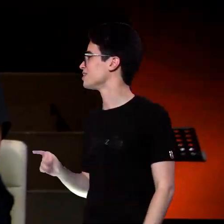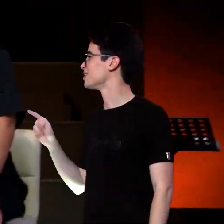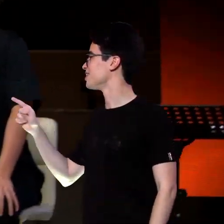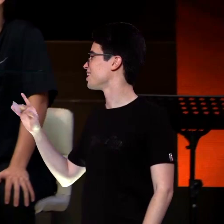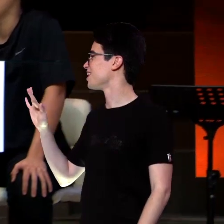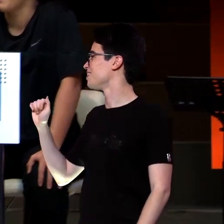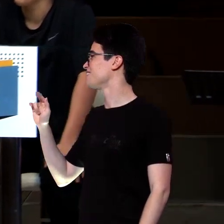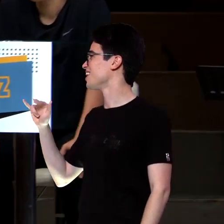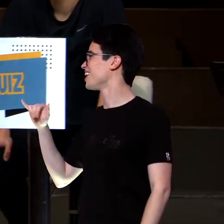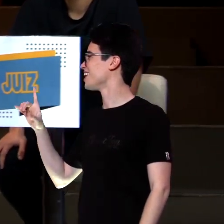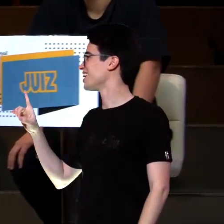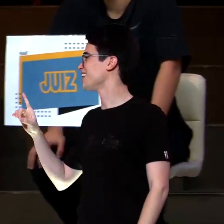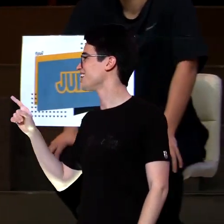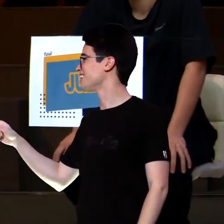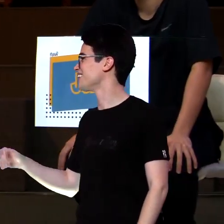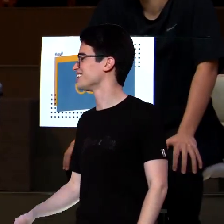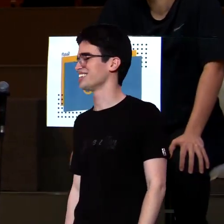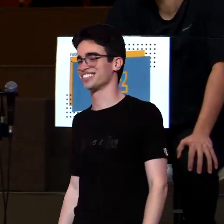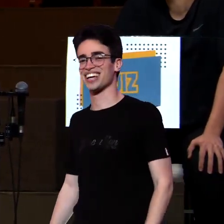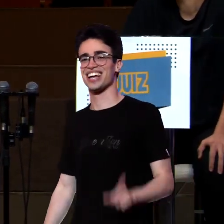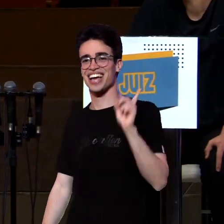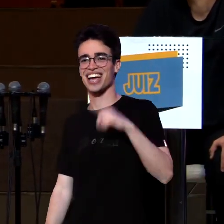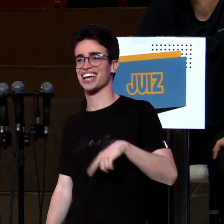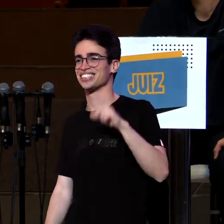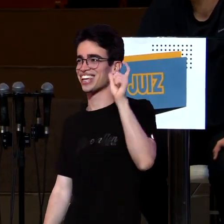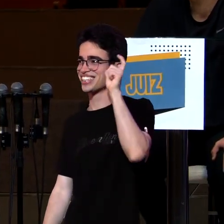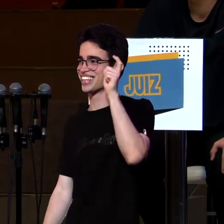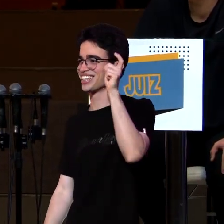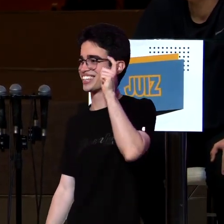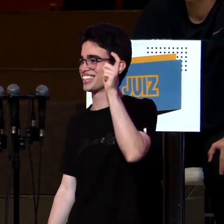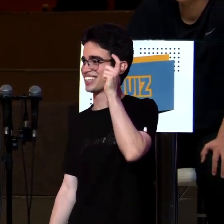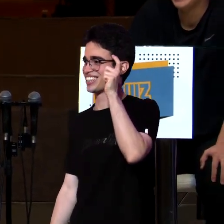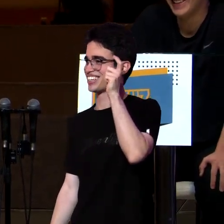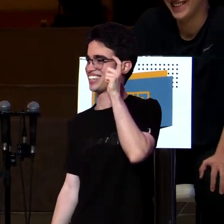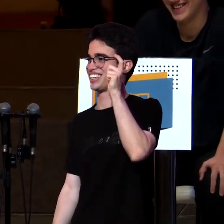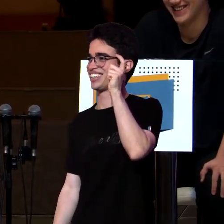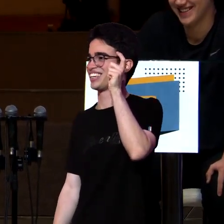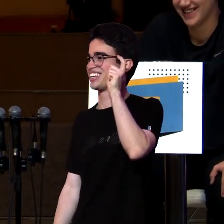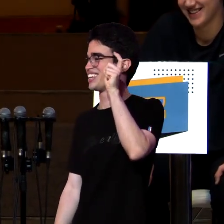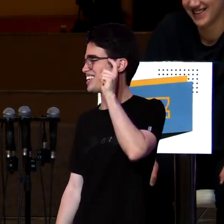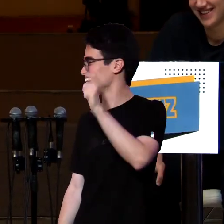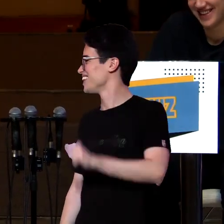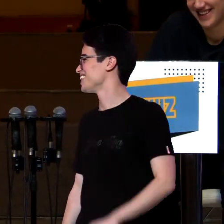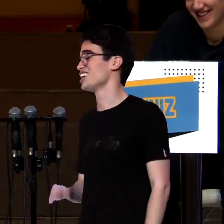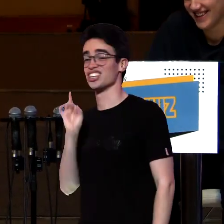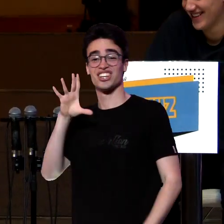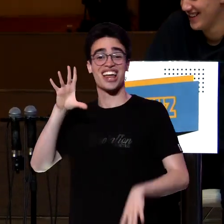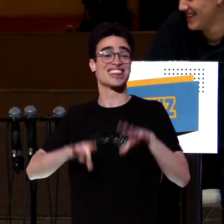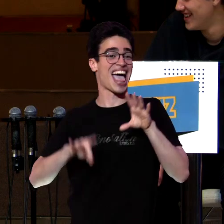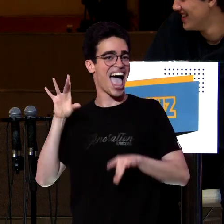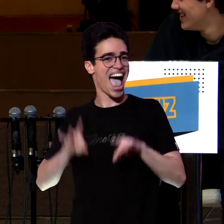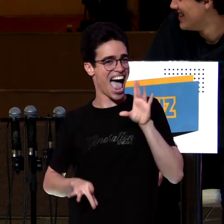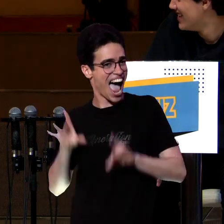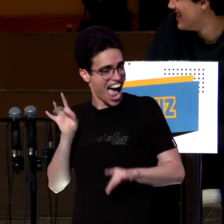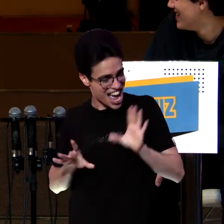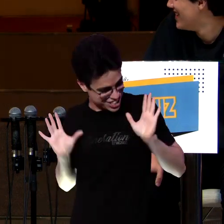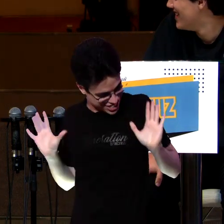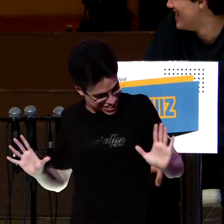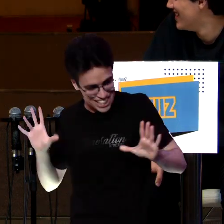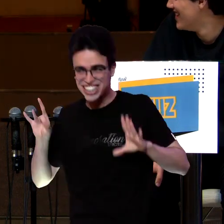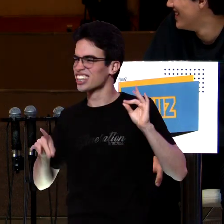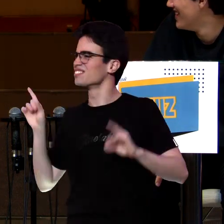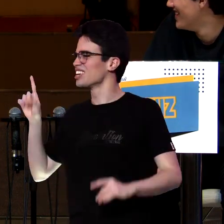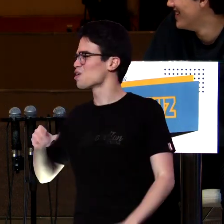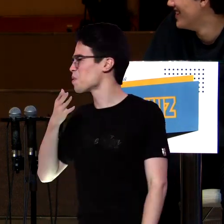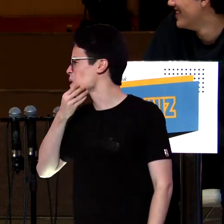Satanás. Só no teatro, tá, Farid? Só no teatro. Você é um homem de